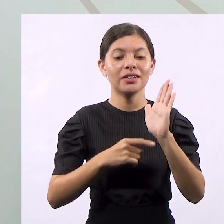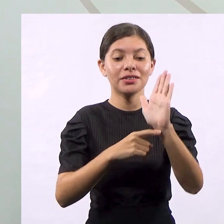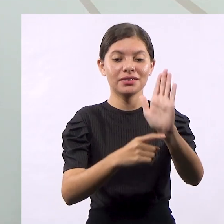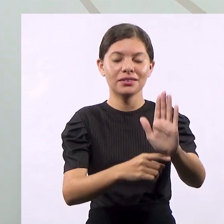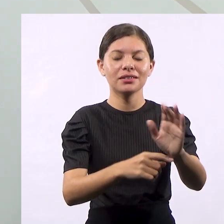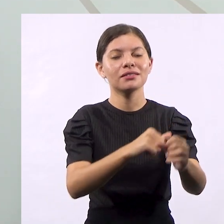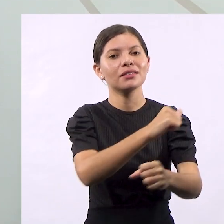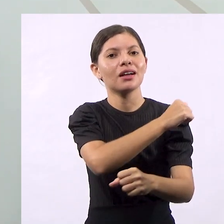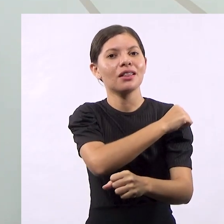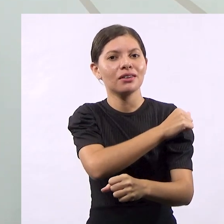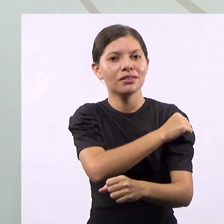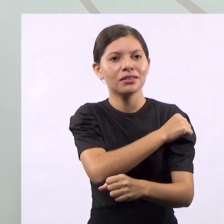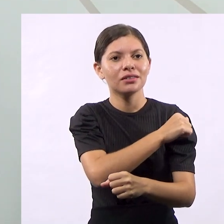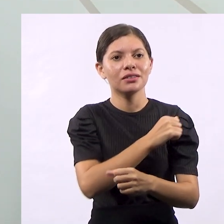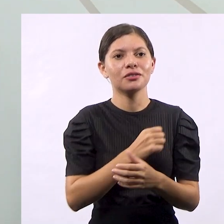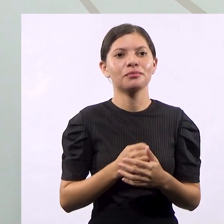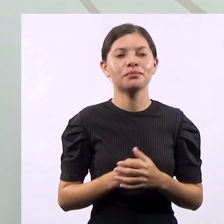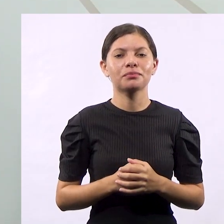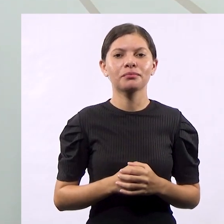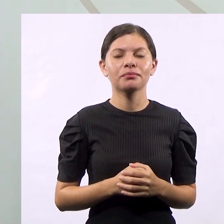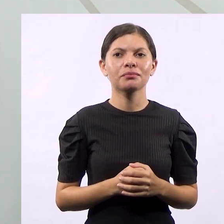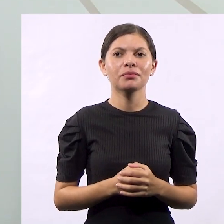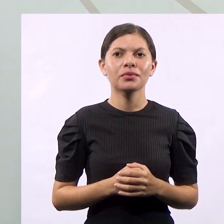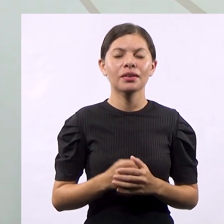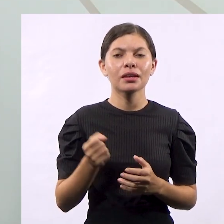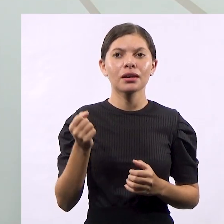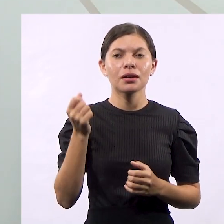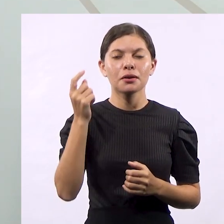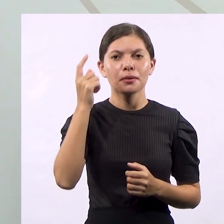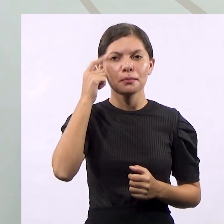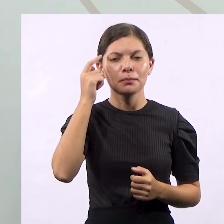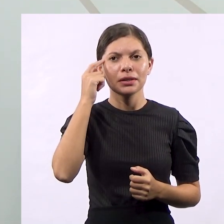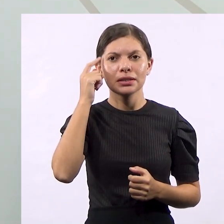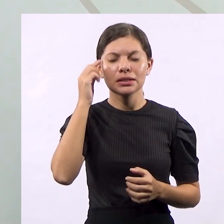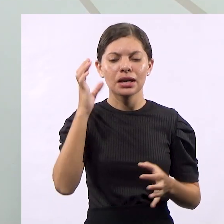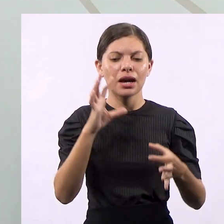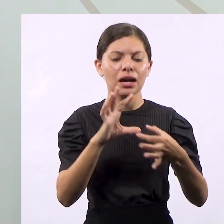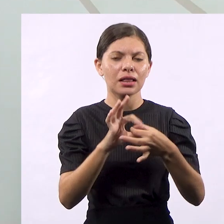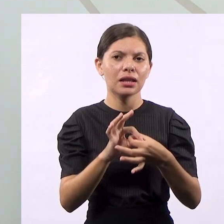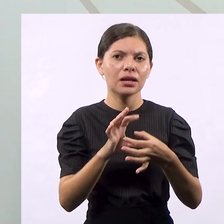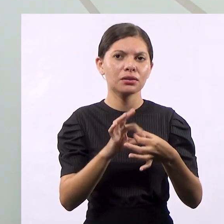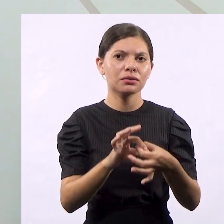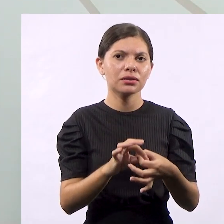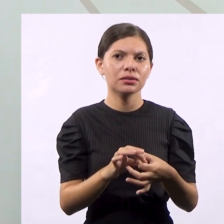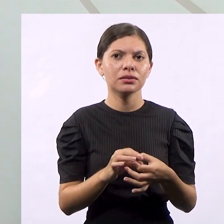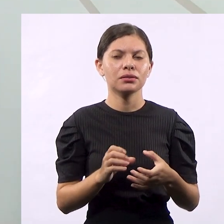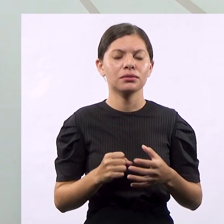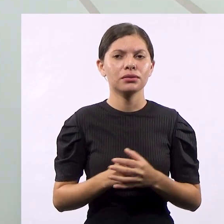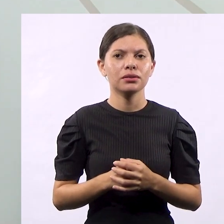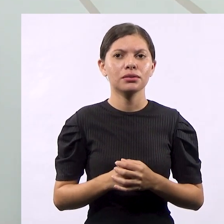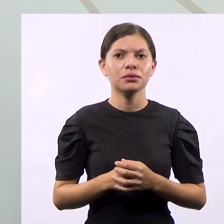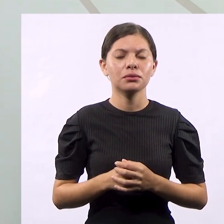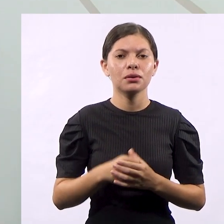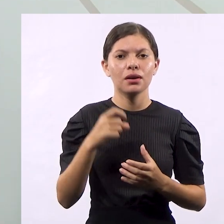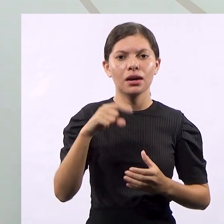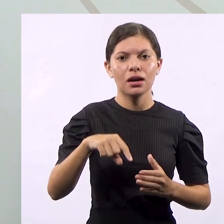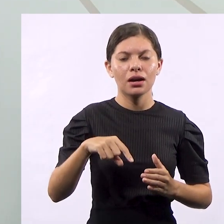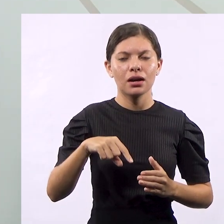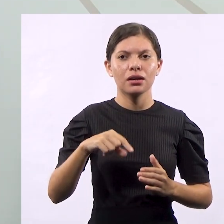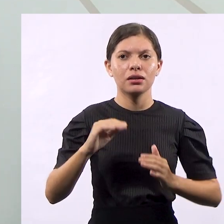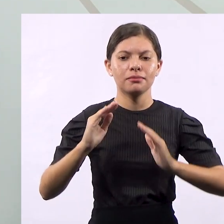êxito para esse aluno. Então, isso faz com que a gente pense sempre nessa articulação, de forma que a escola